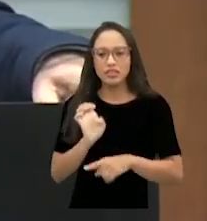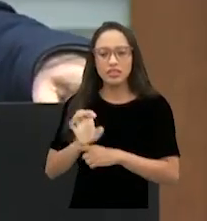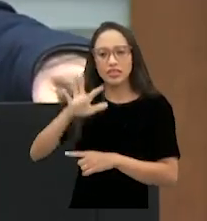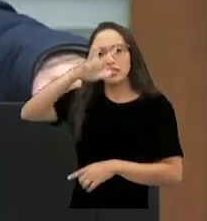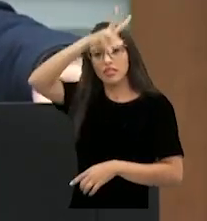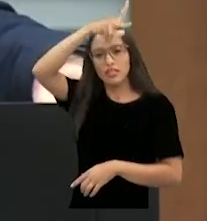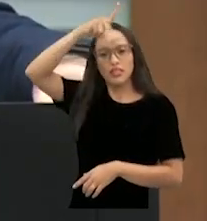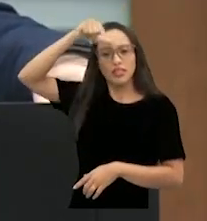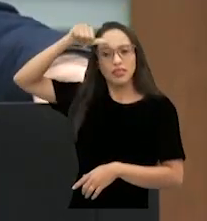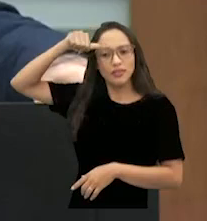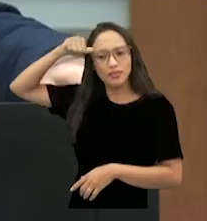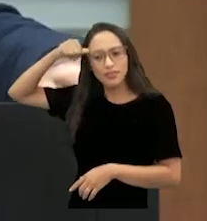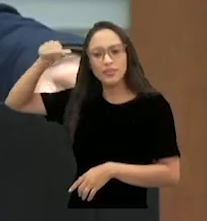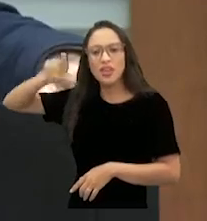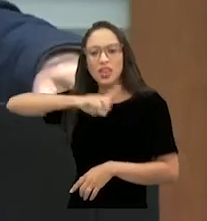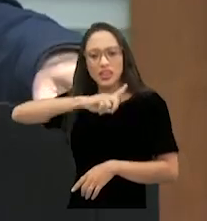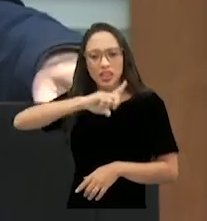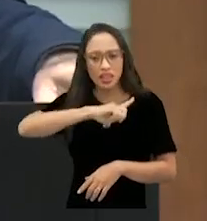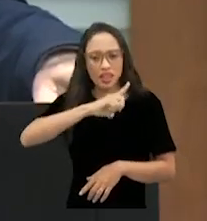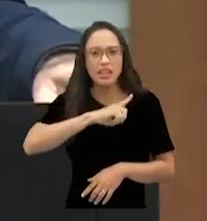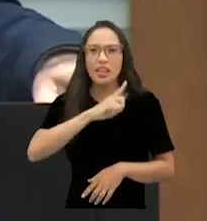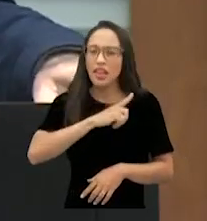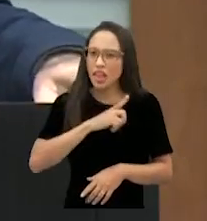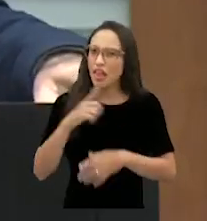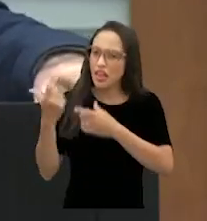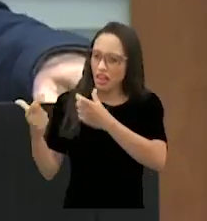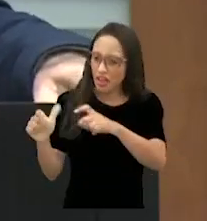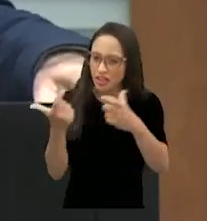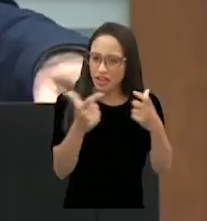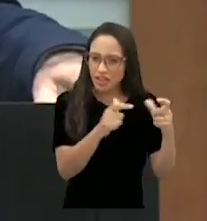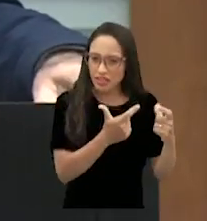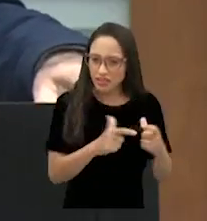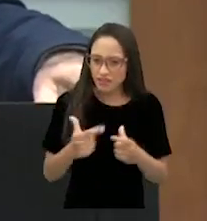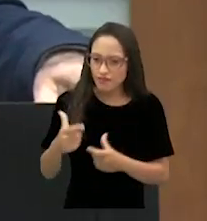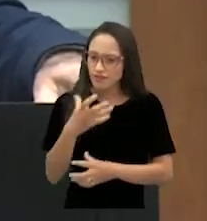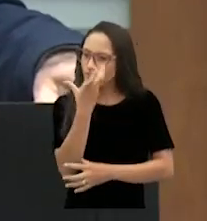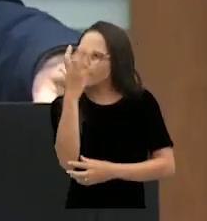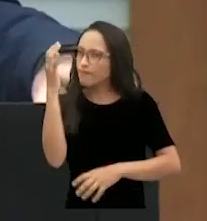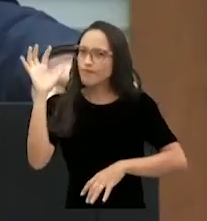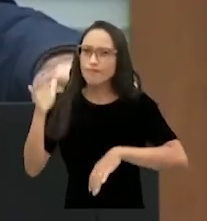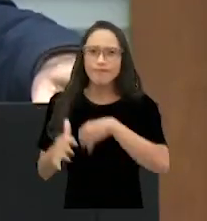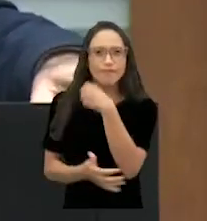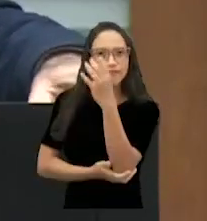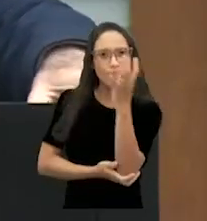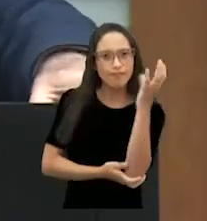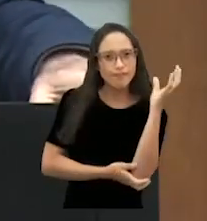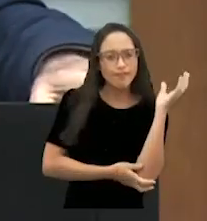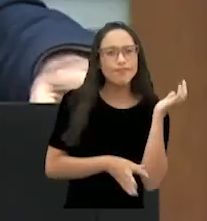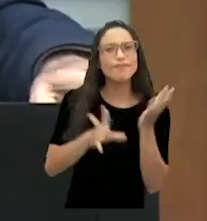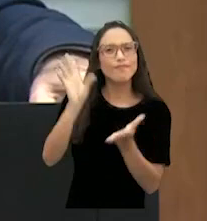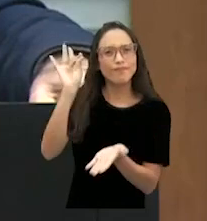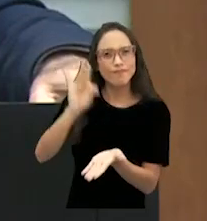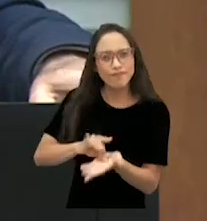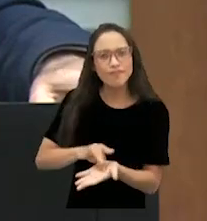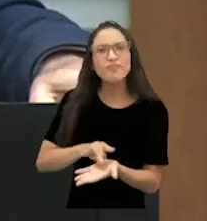um patrimônio natural riquíssimo, que precisa ser protegida,